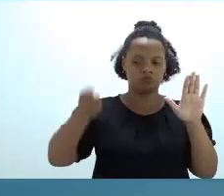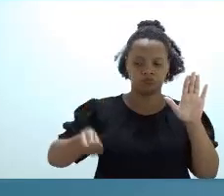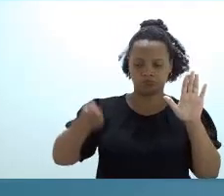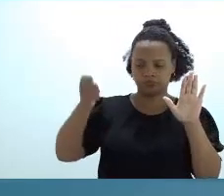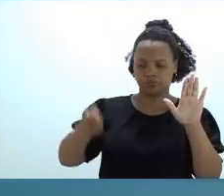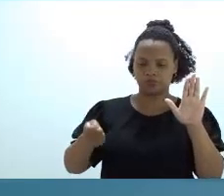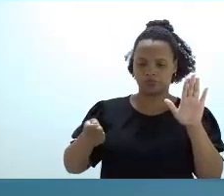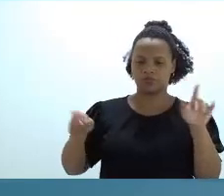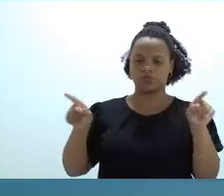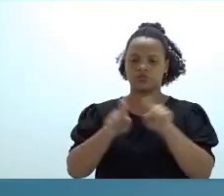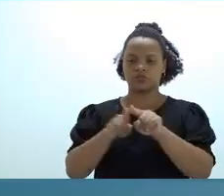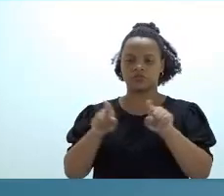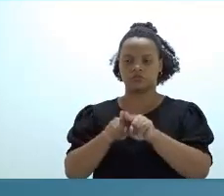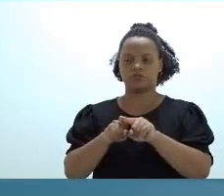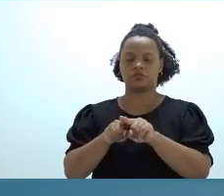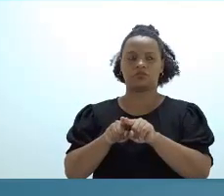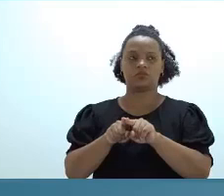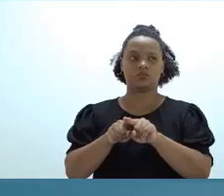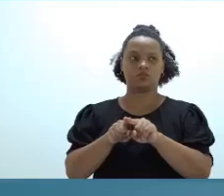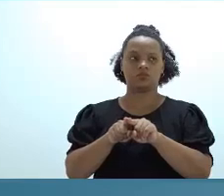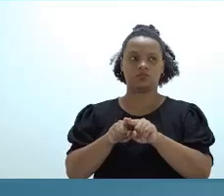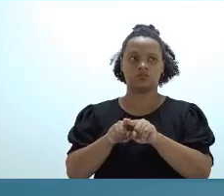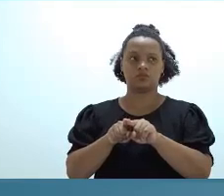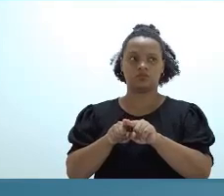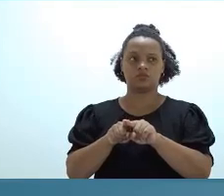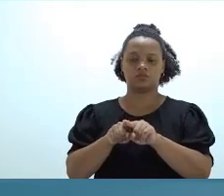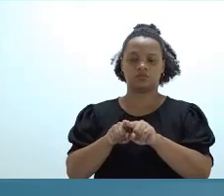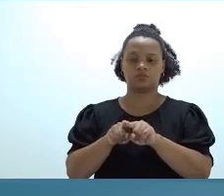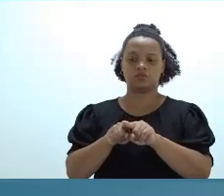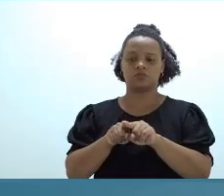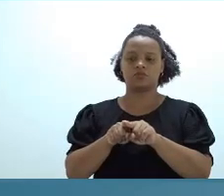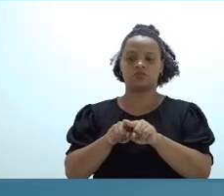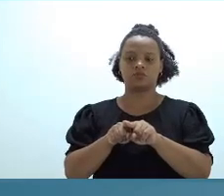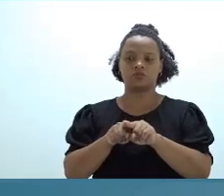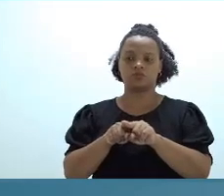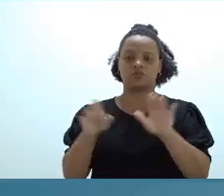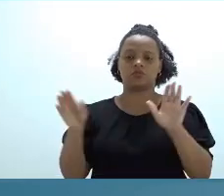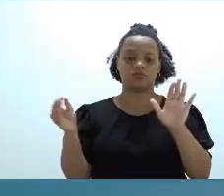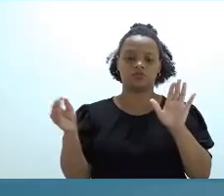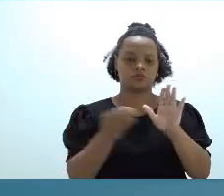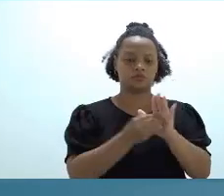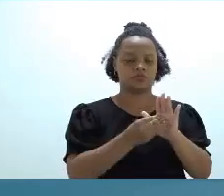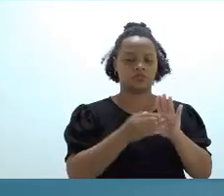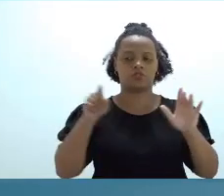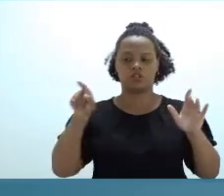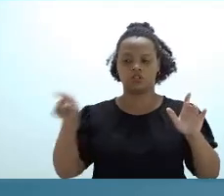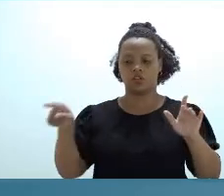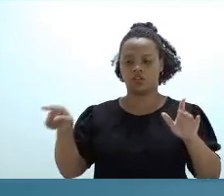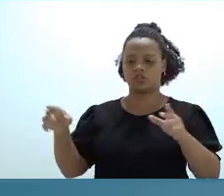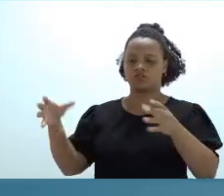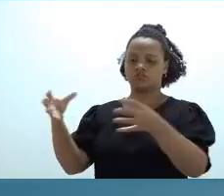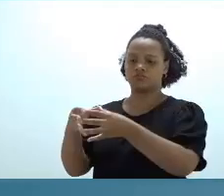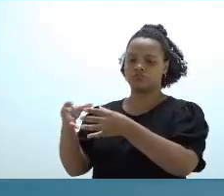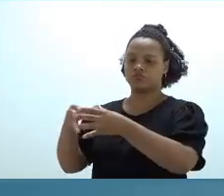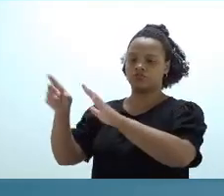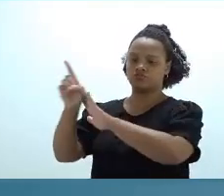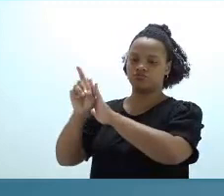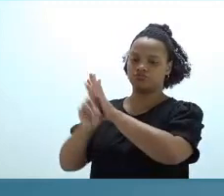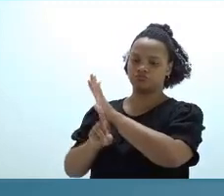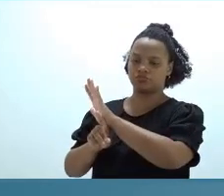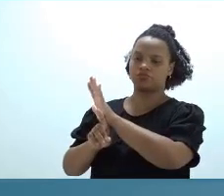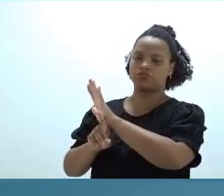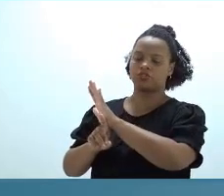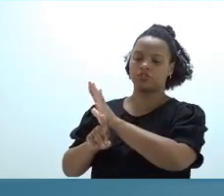também determinante para a exclusão da competência no âmbito das sessões de direito público. Mesmo que uma ação